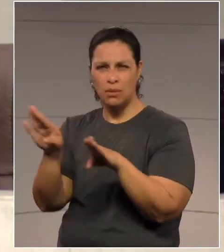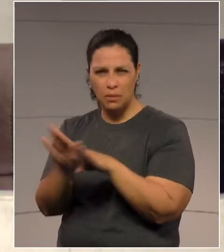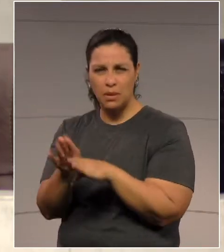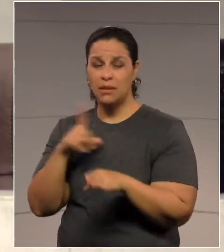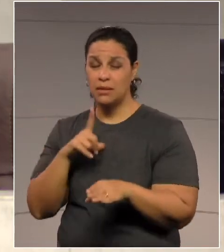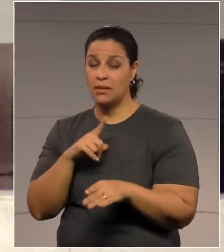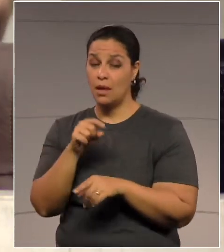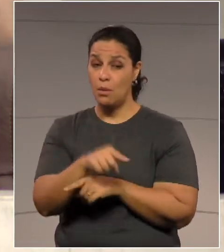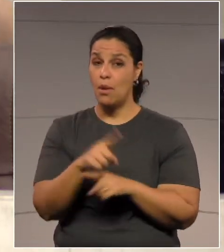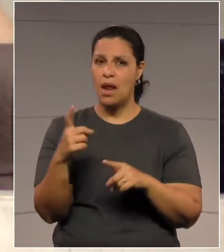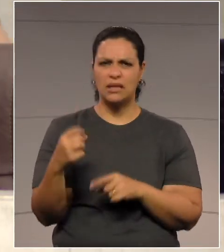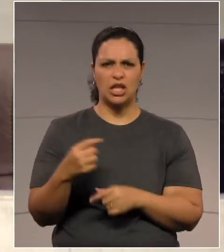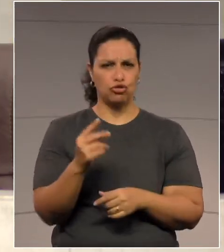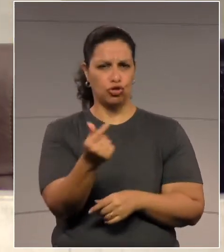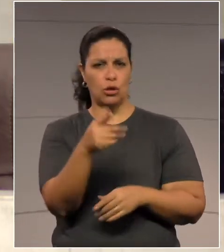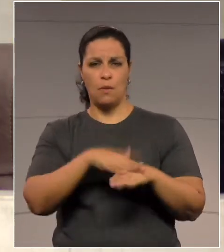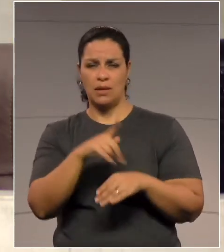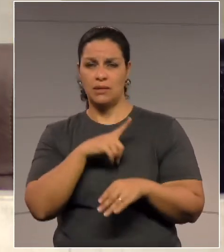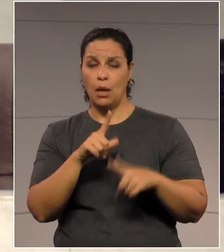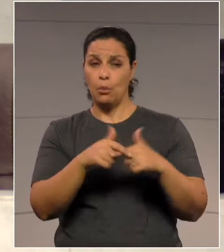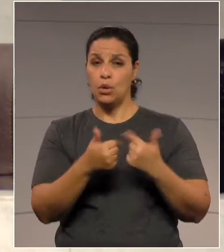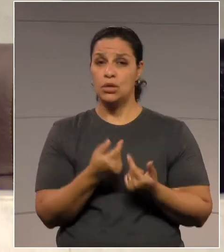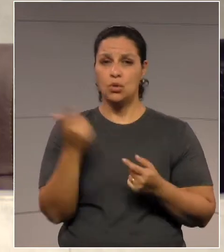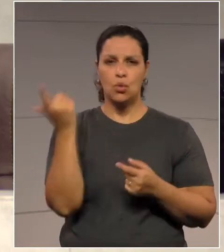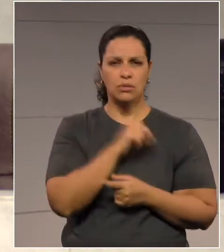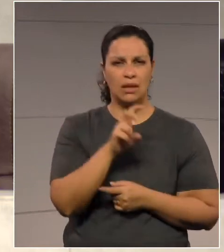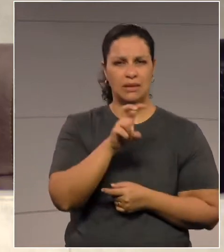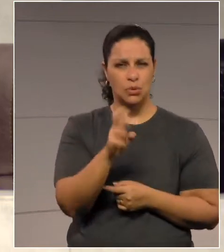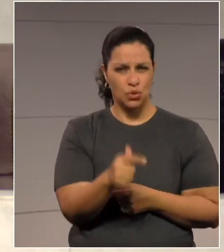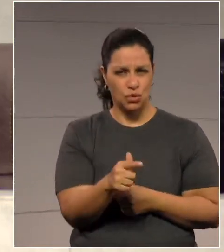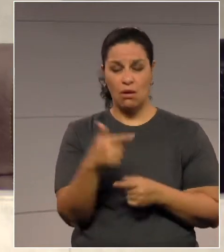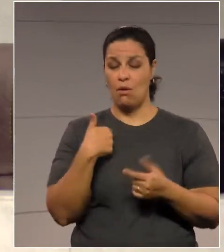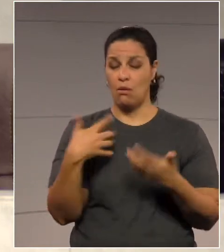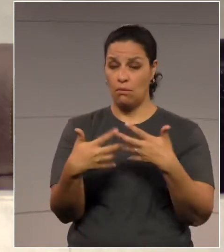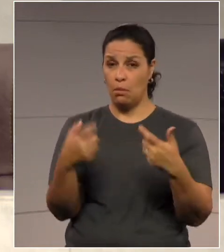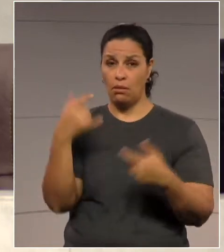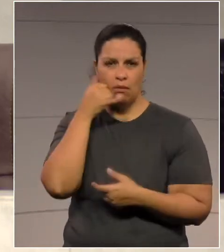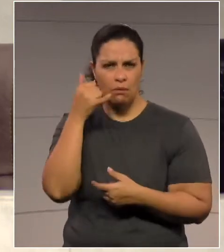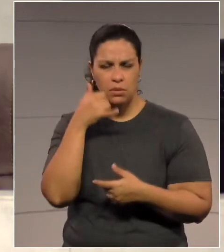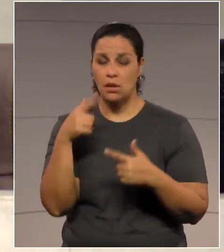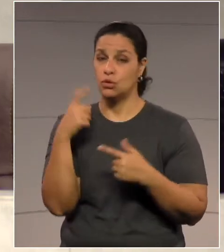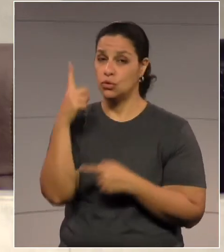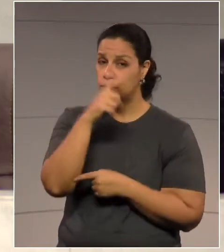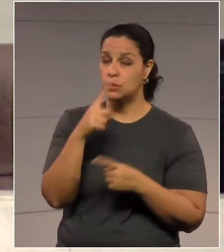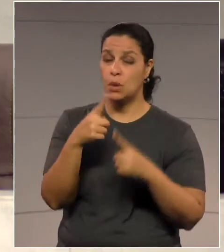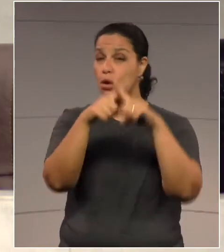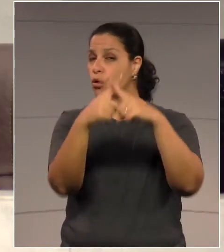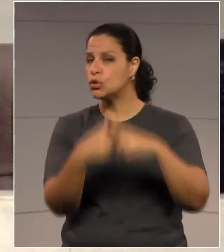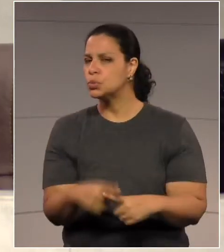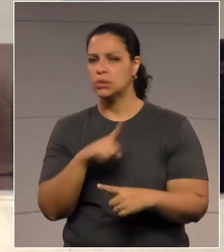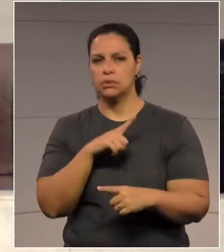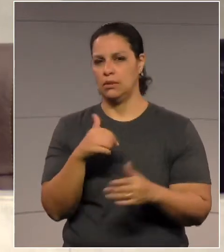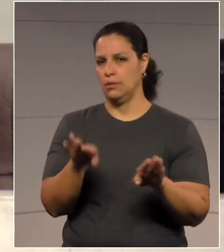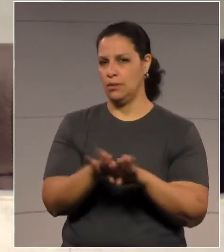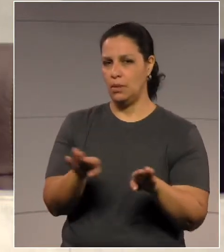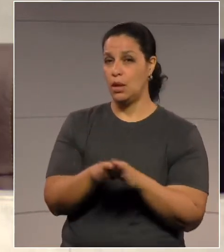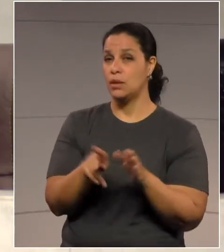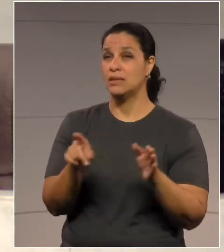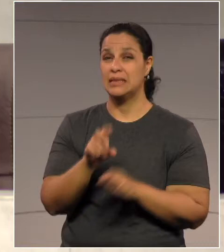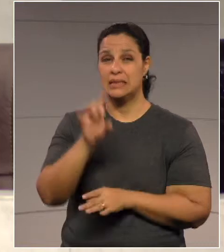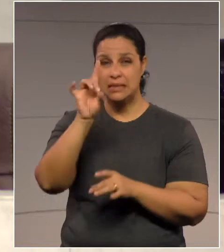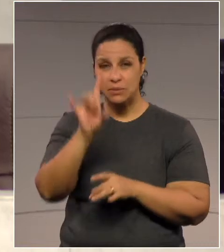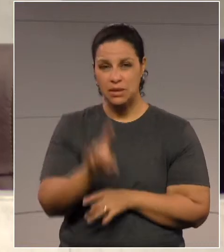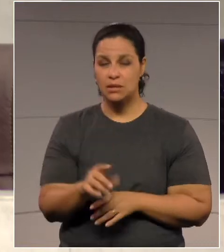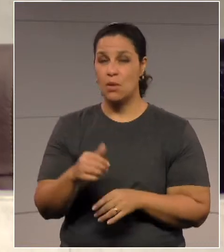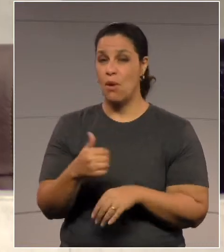que o estreitamento do mercado da Copel de Telecomunicações por parte das concorrentes, em especial a